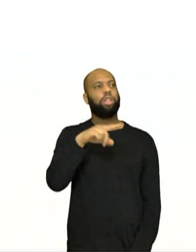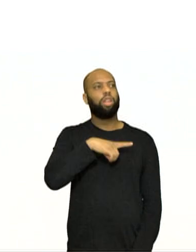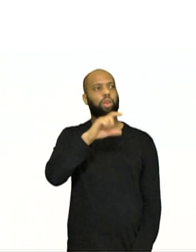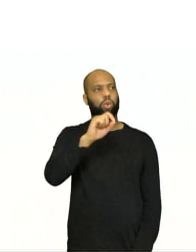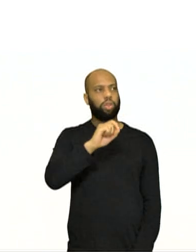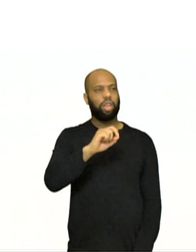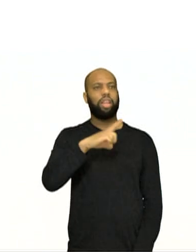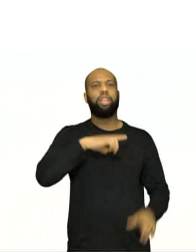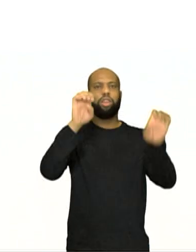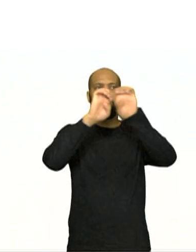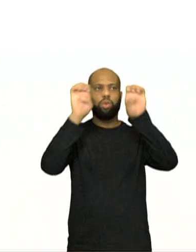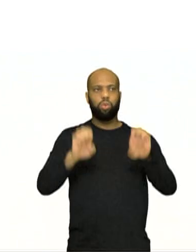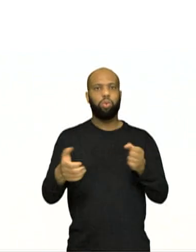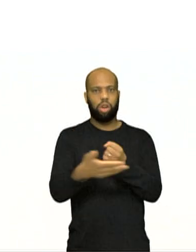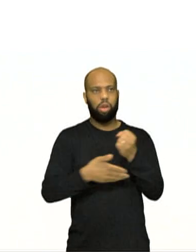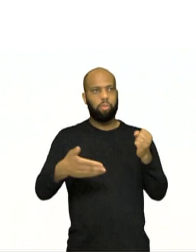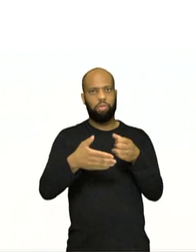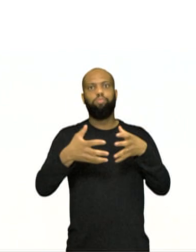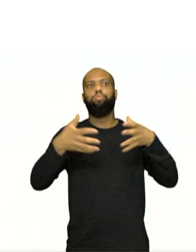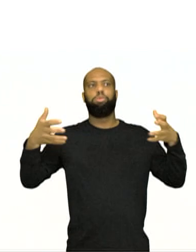grande infraestrutura.